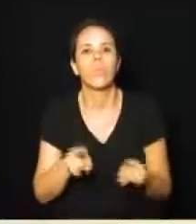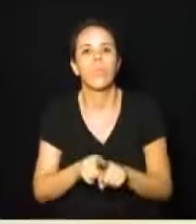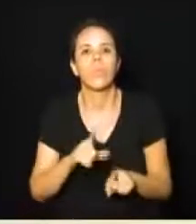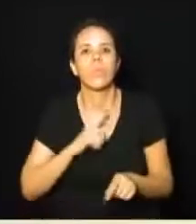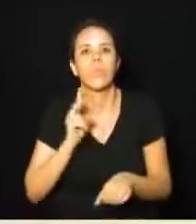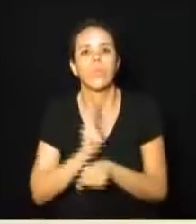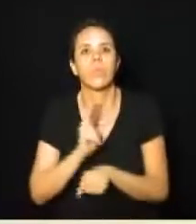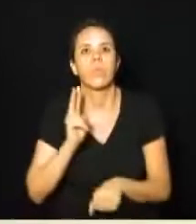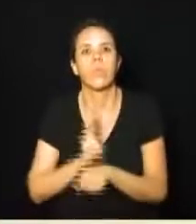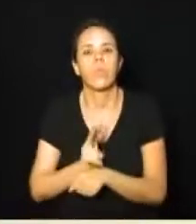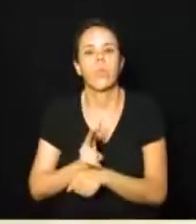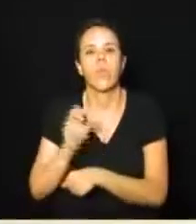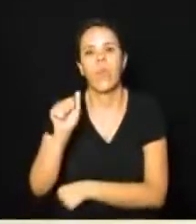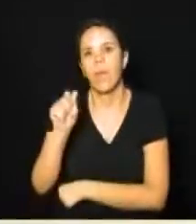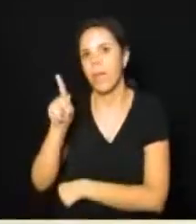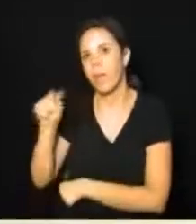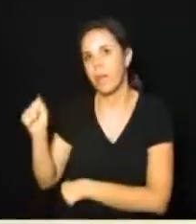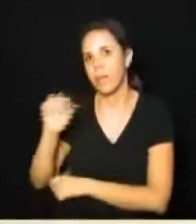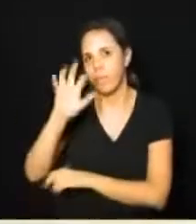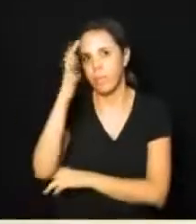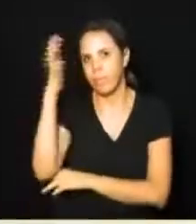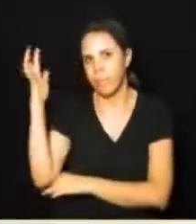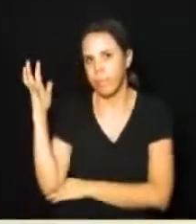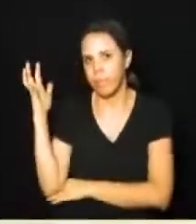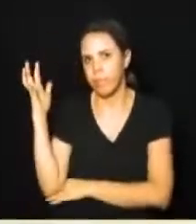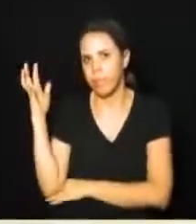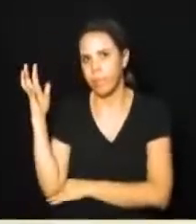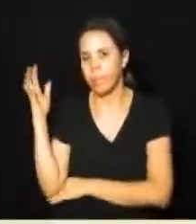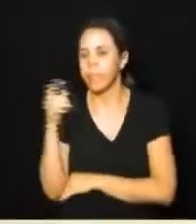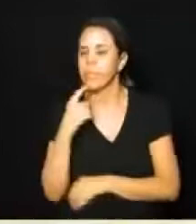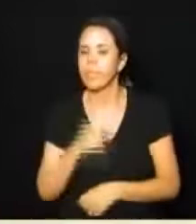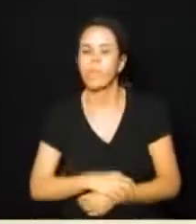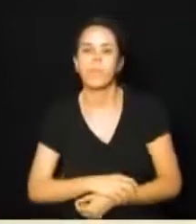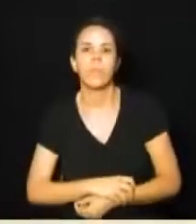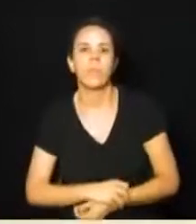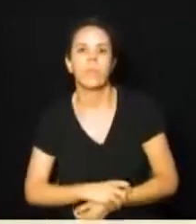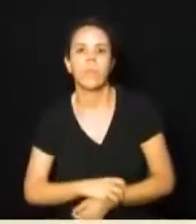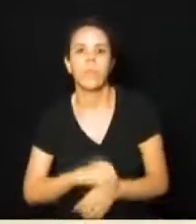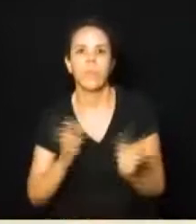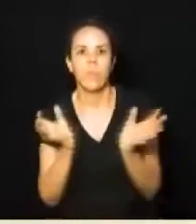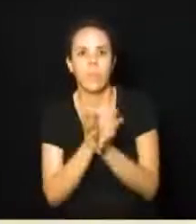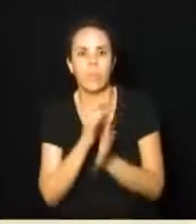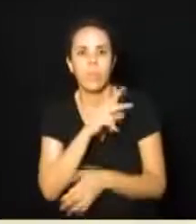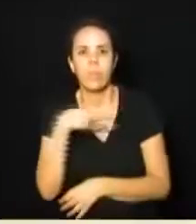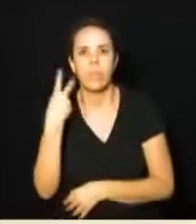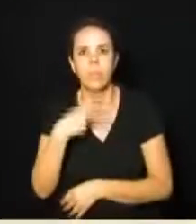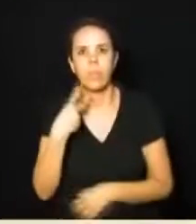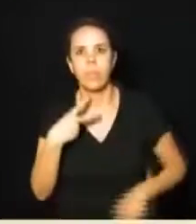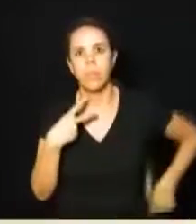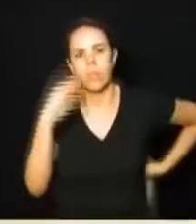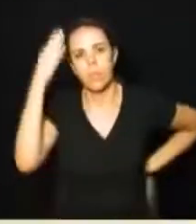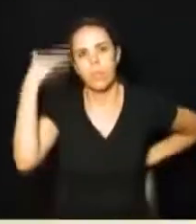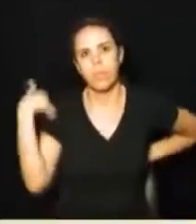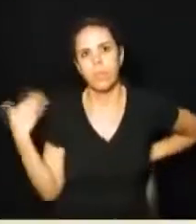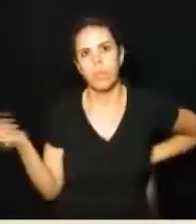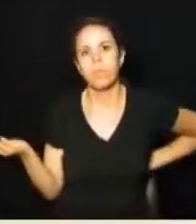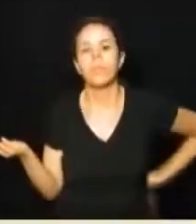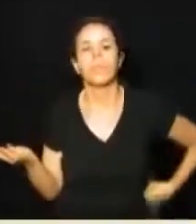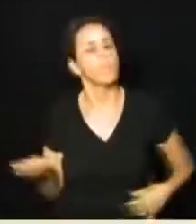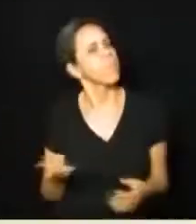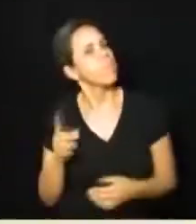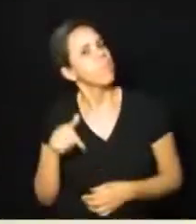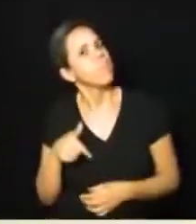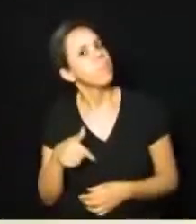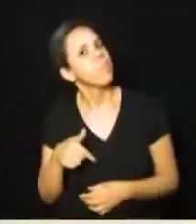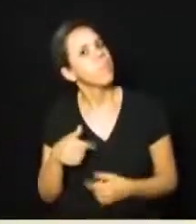a preservação da área de proteção ambiental, a APA Campinas. Essa comissão é presidida pela vereadora Débora Palermo e é